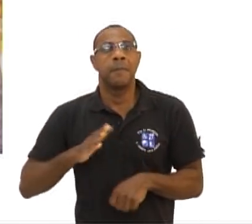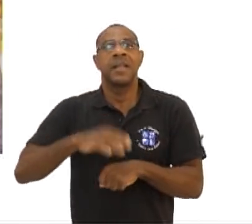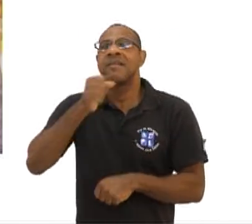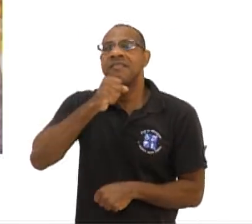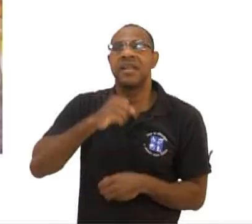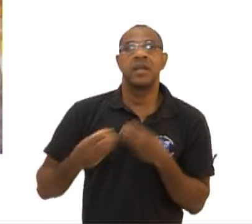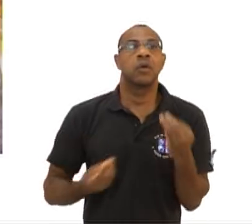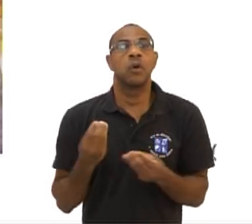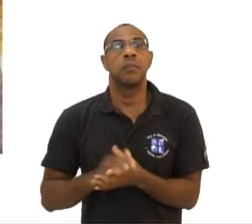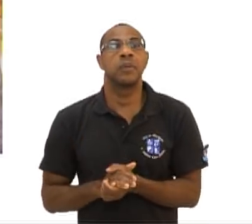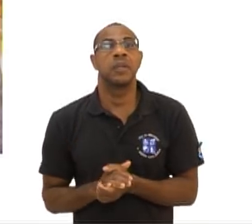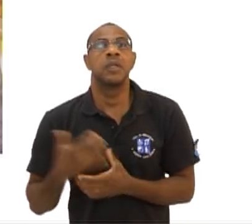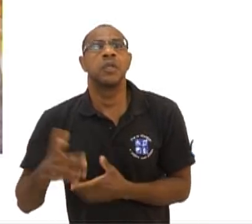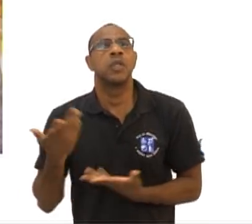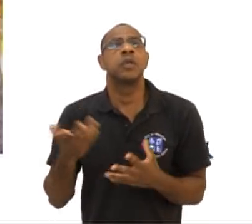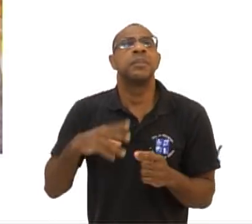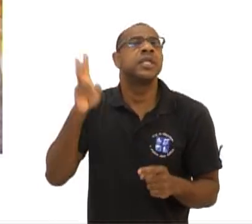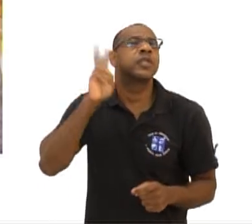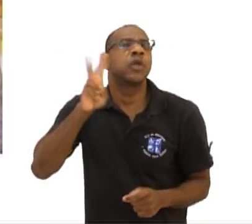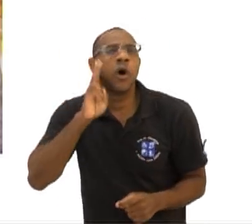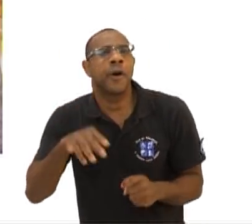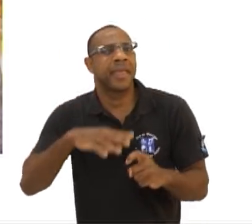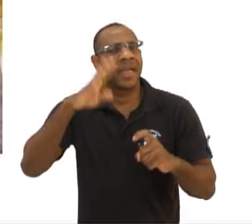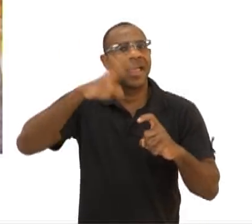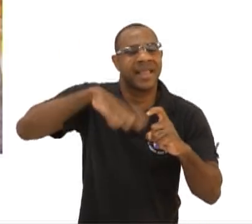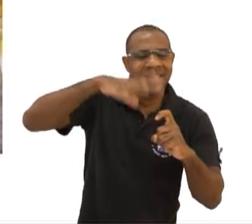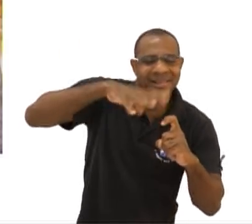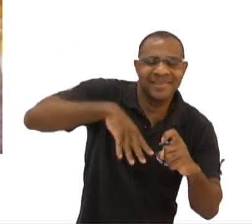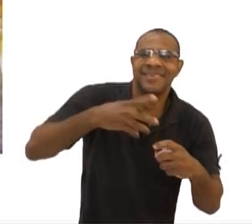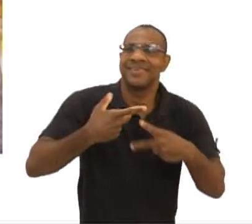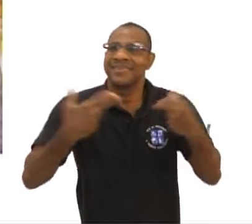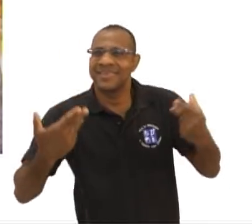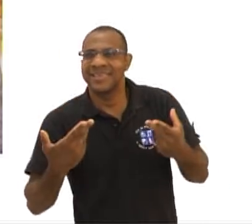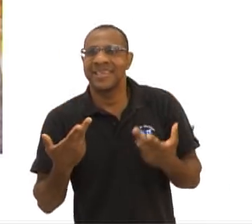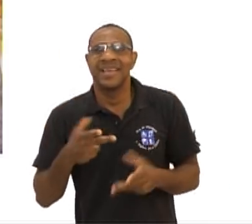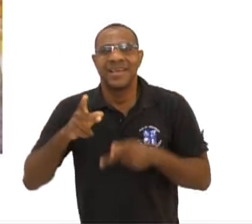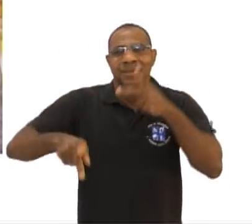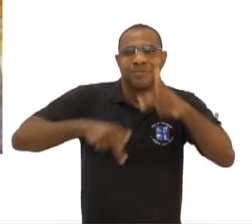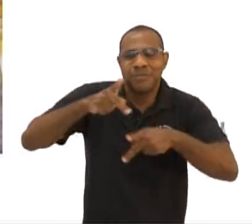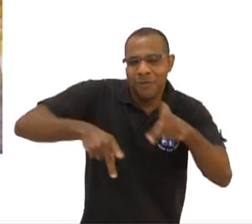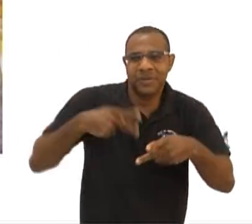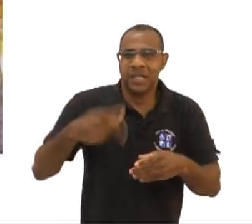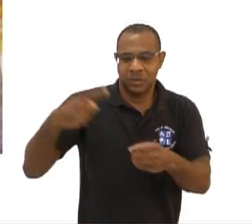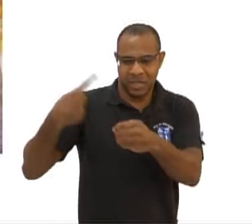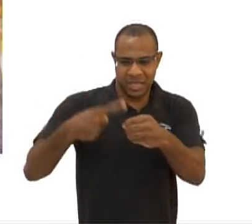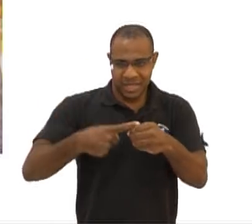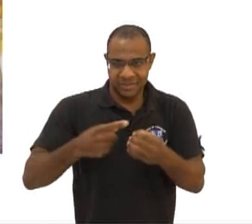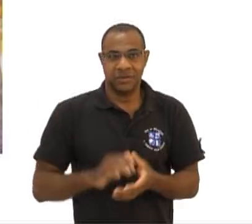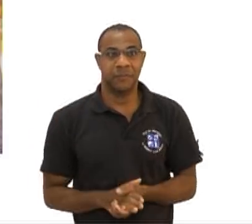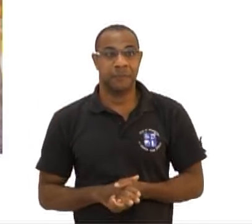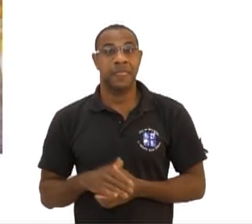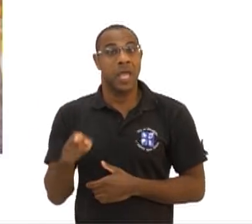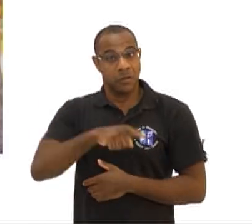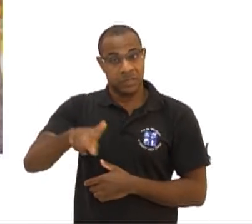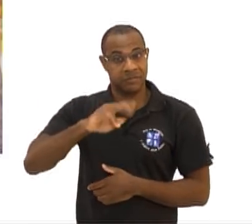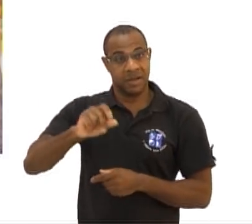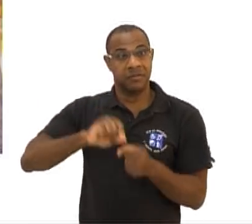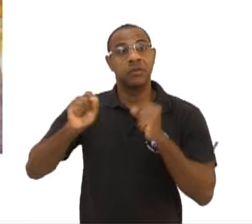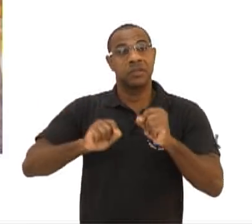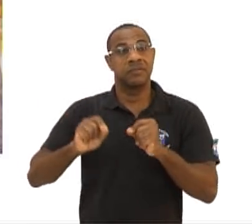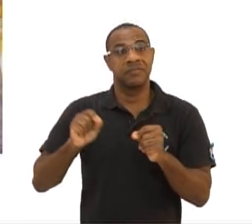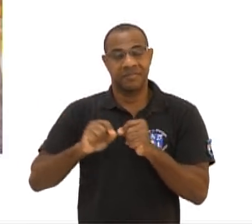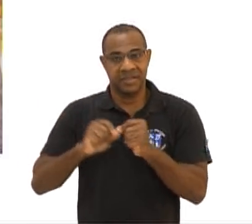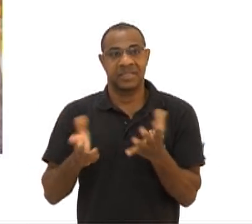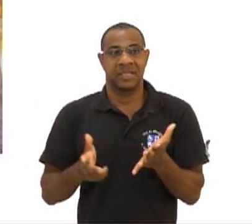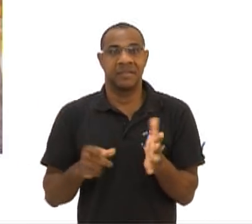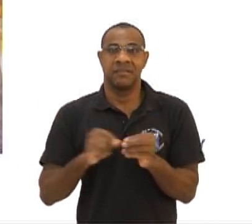sobre causos, lendas, contos populares da sua cidade, da sua região. E aí, você pode